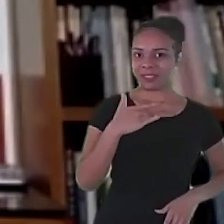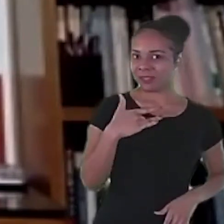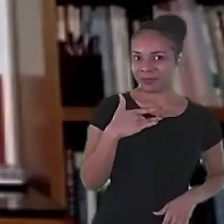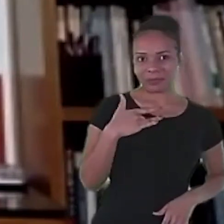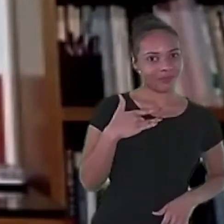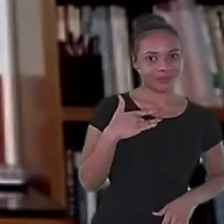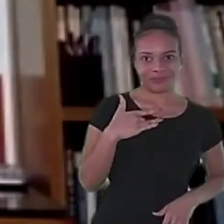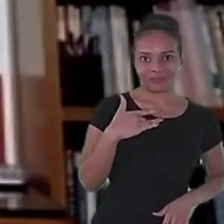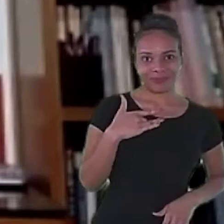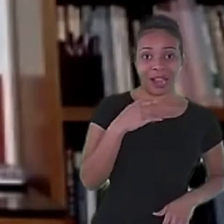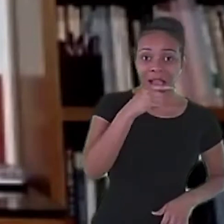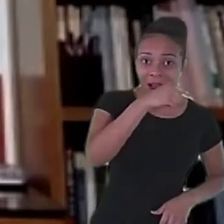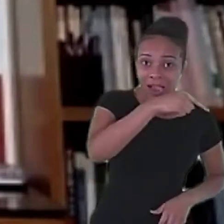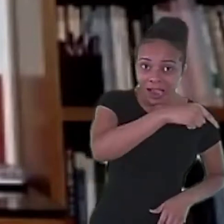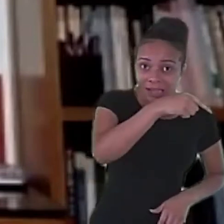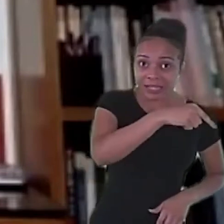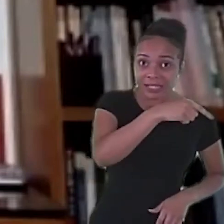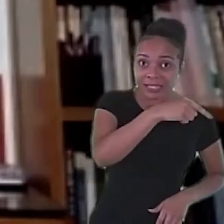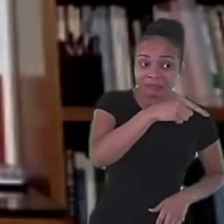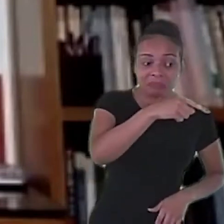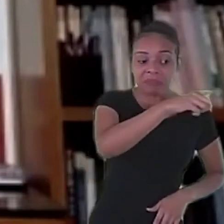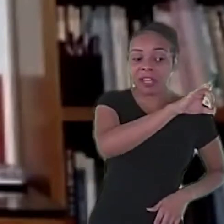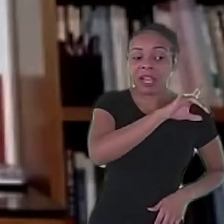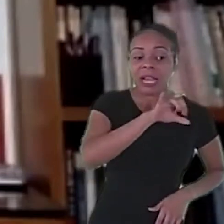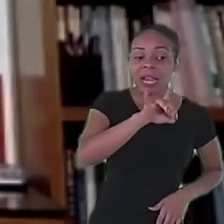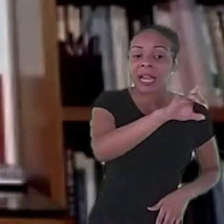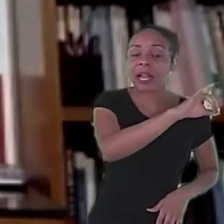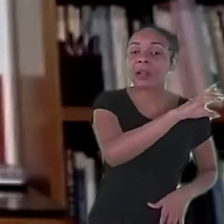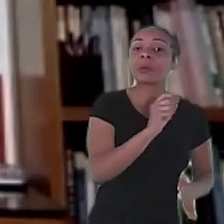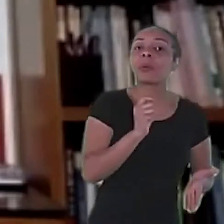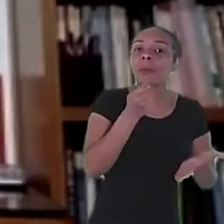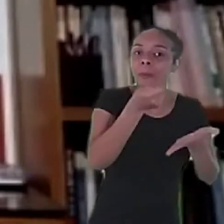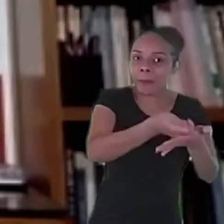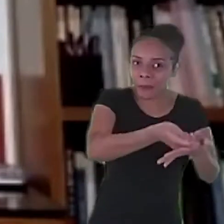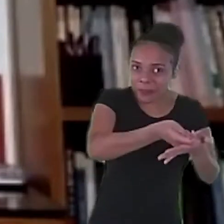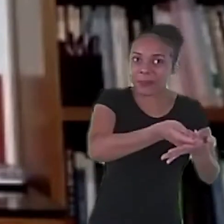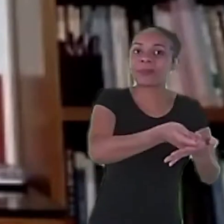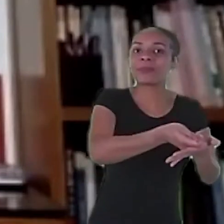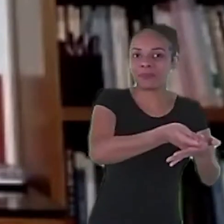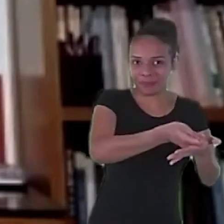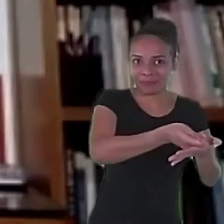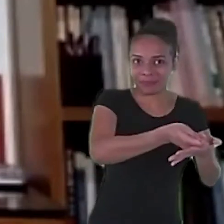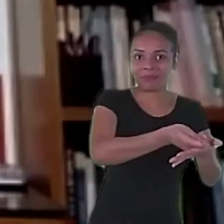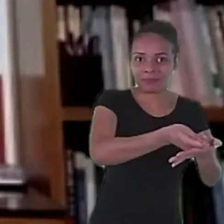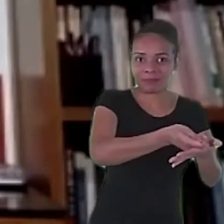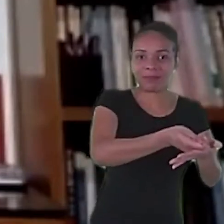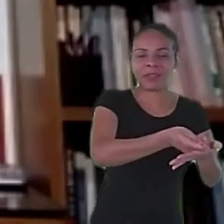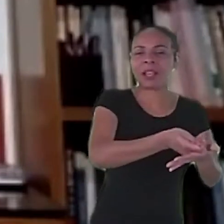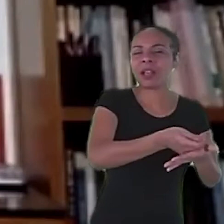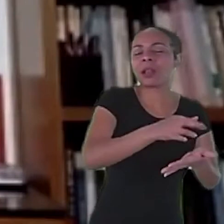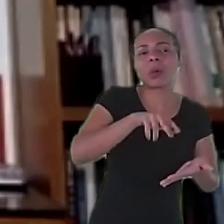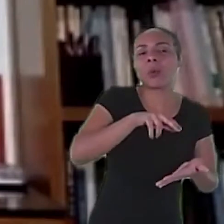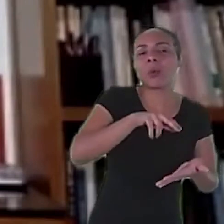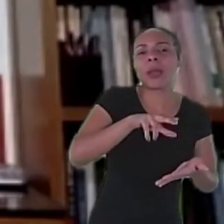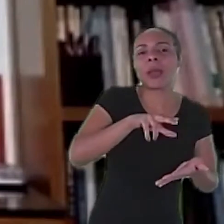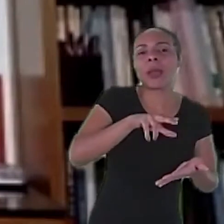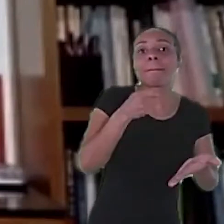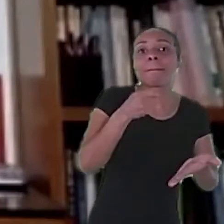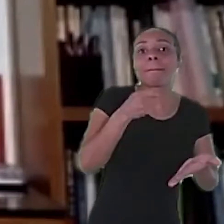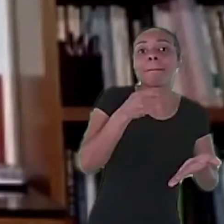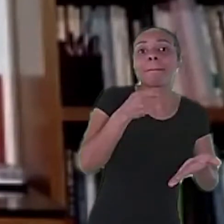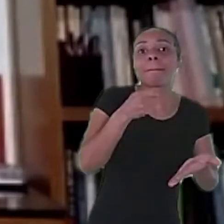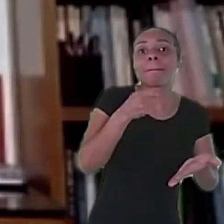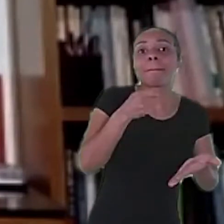Na China, o chinês paga pelo atendimento dele. Não paga a totalidade,